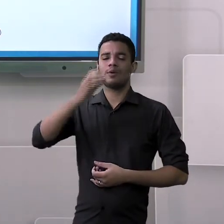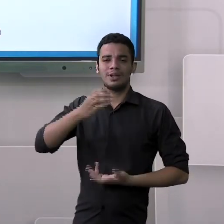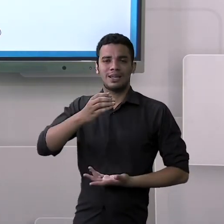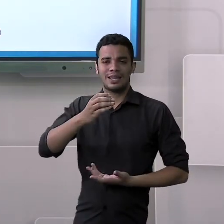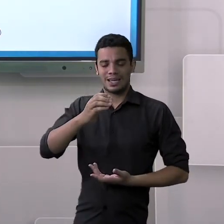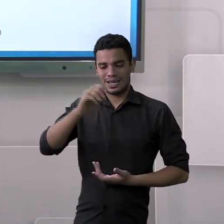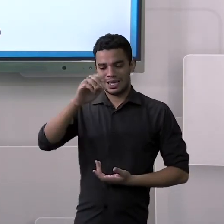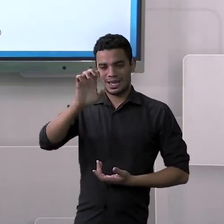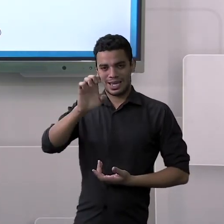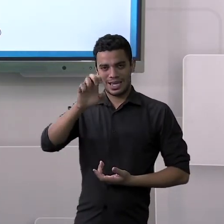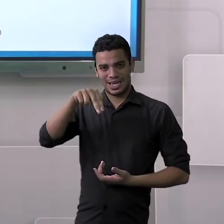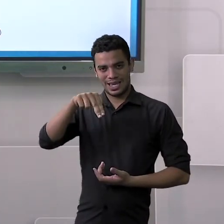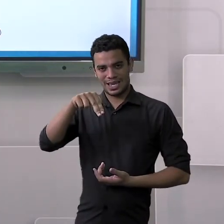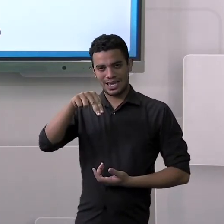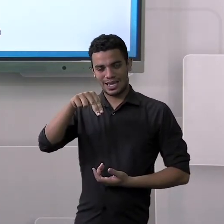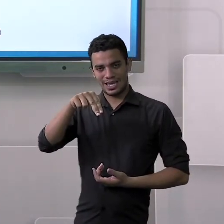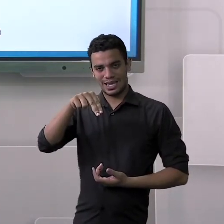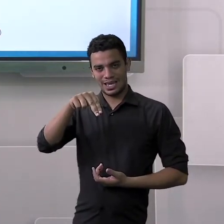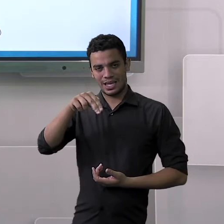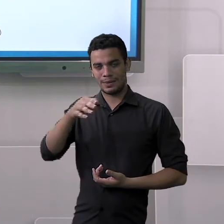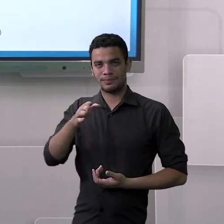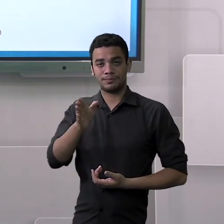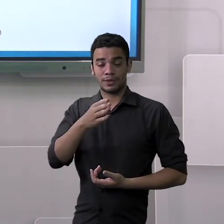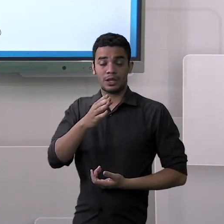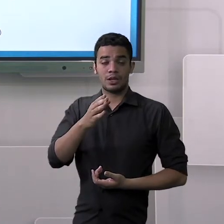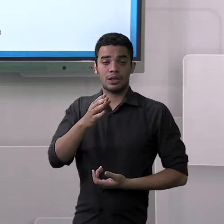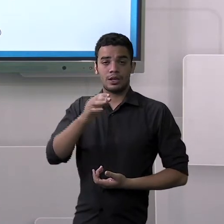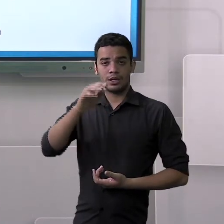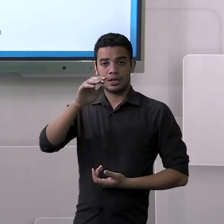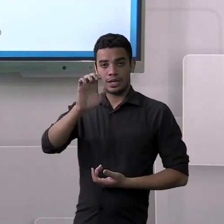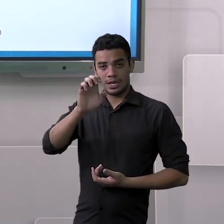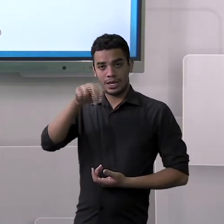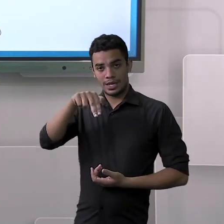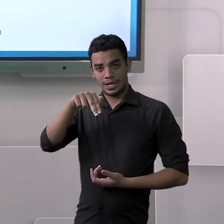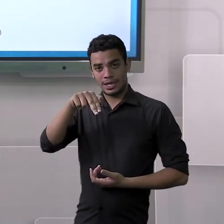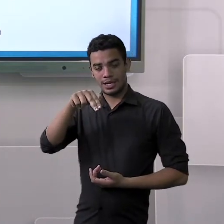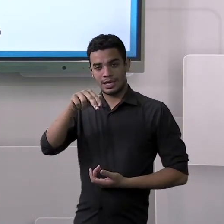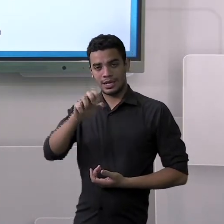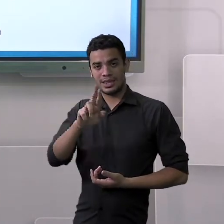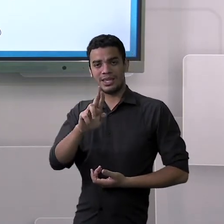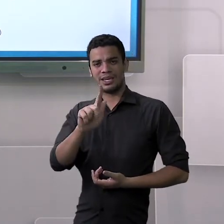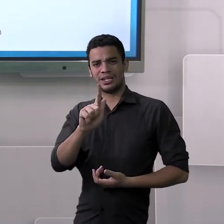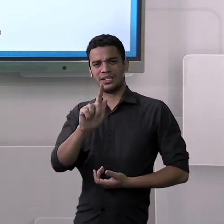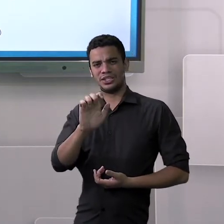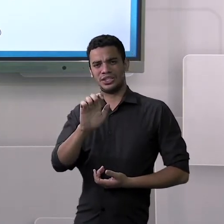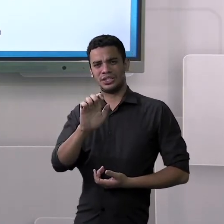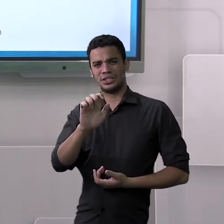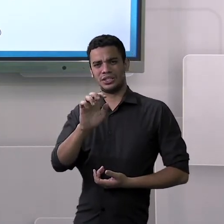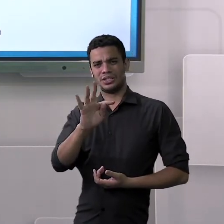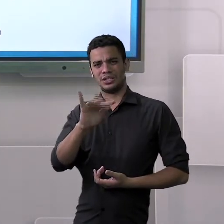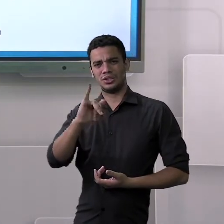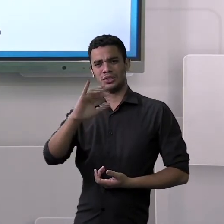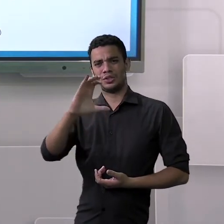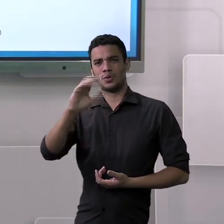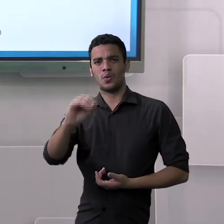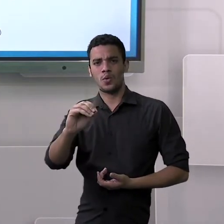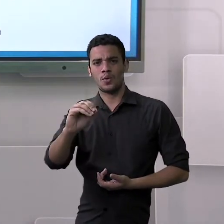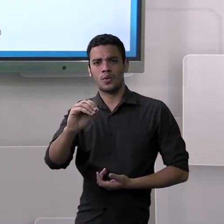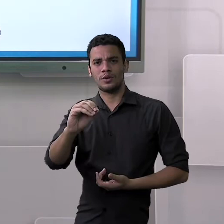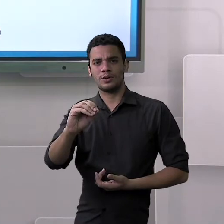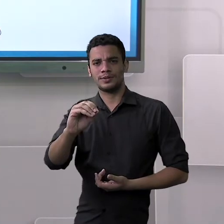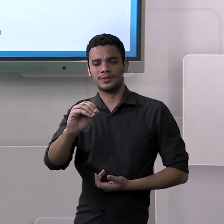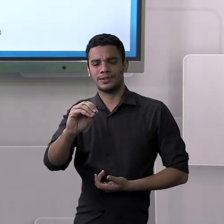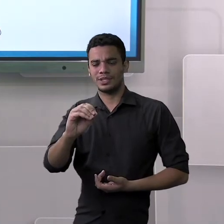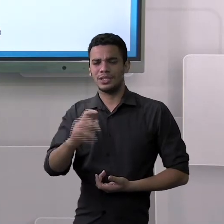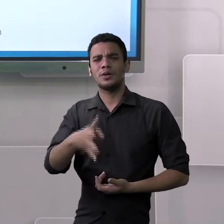eu escuto o finalzinho, o slogan, te dá asas, eu já sei que faz referência ao